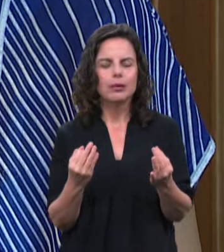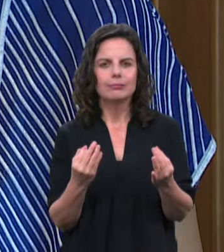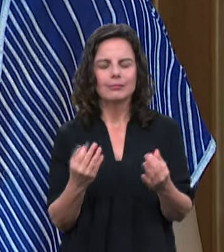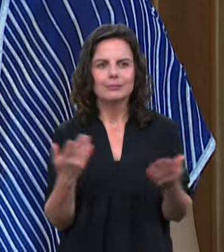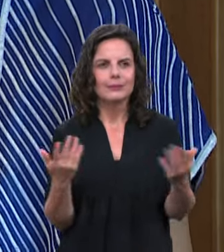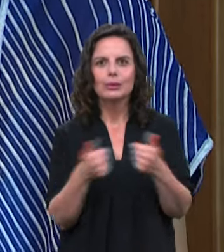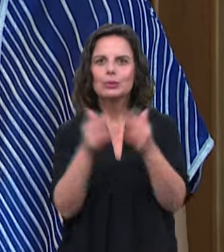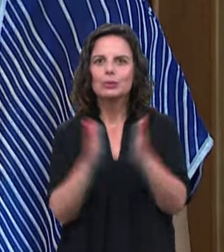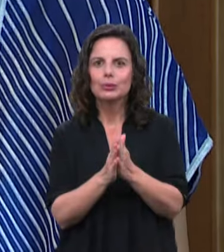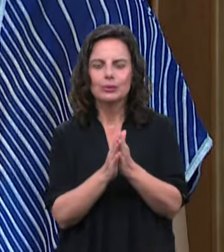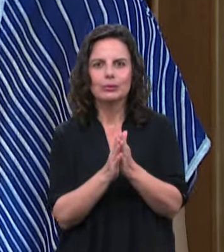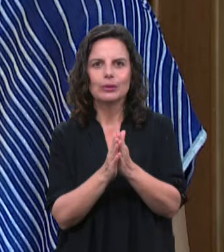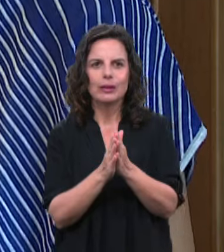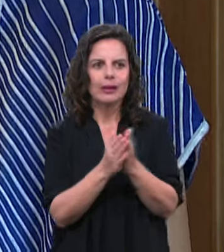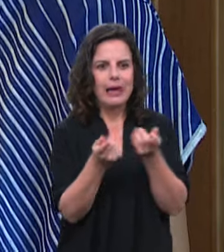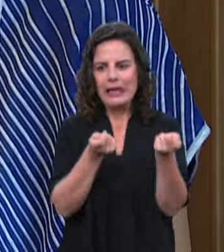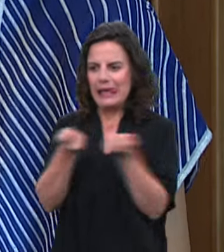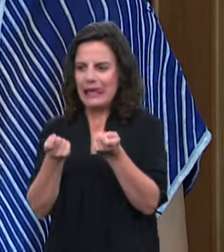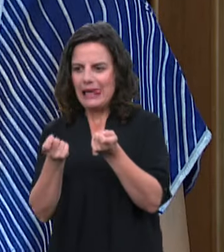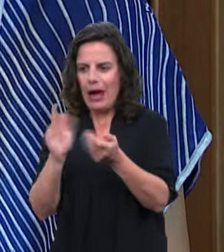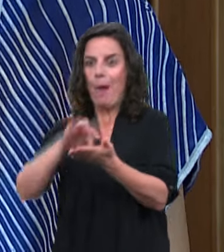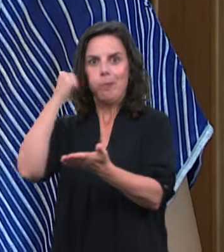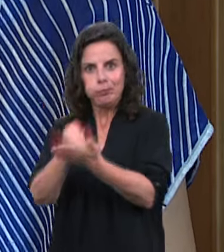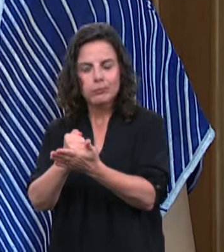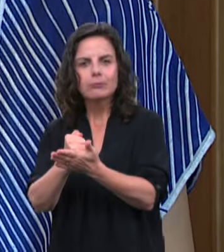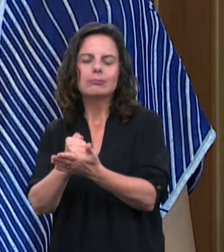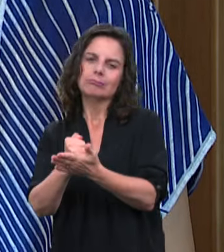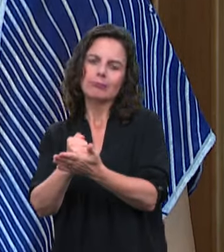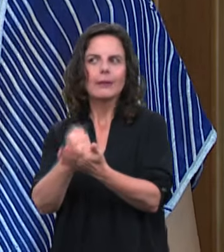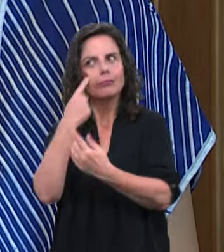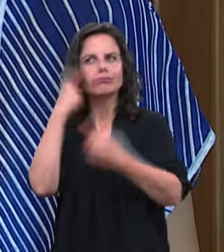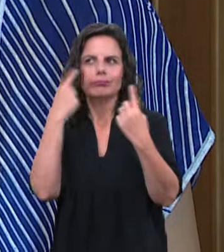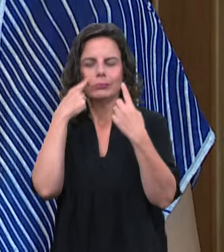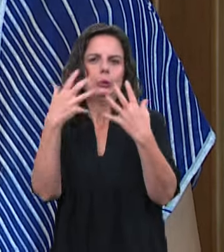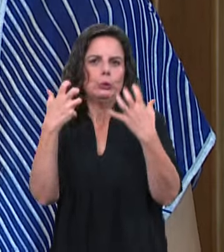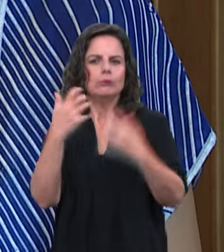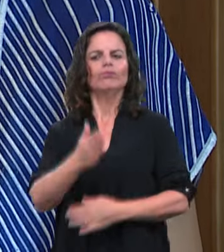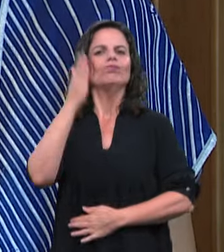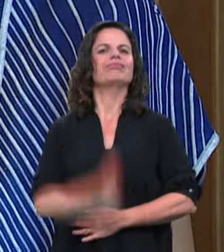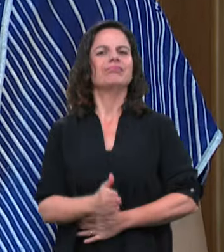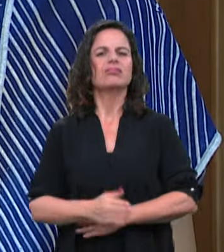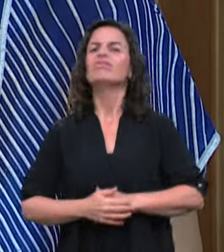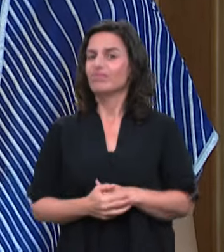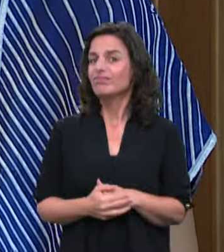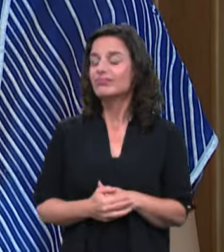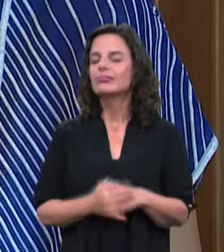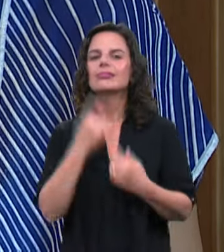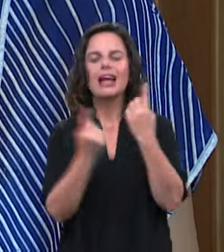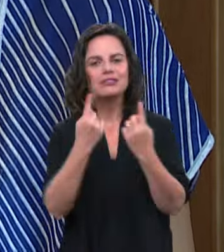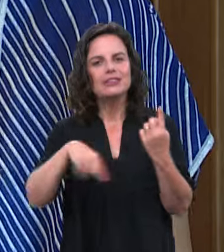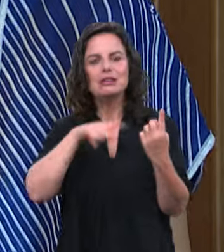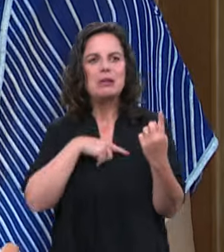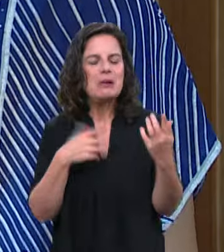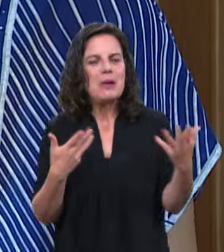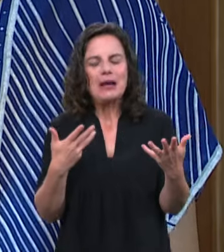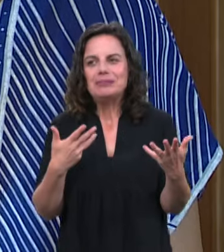isto tudo e terminar revela uma grande motivação. E por vezes nós até caímos na